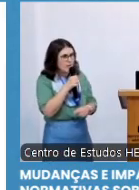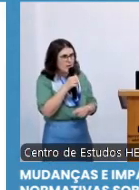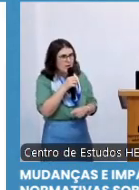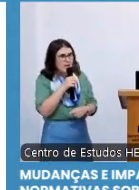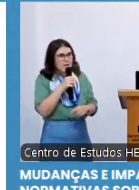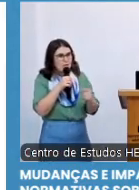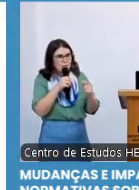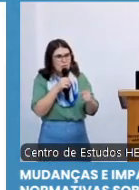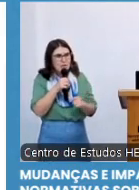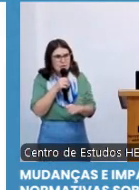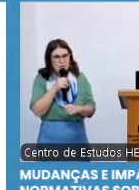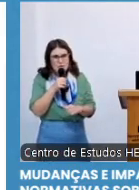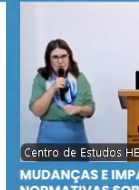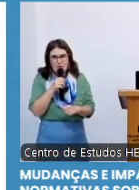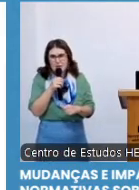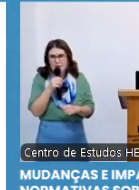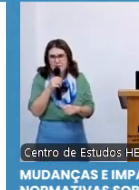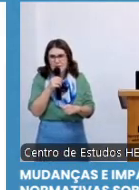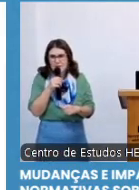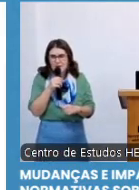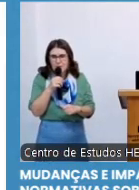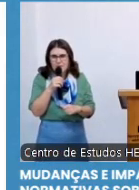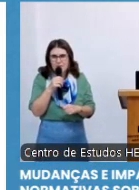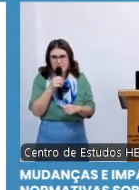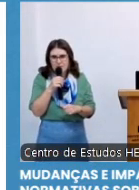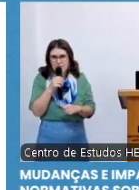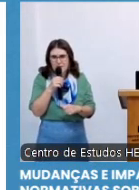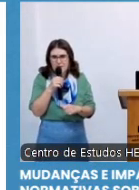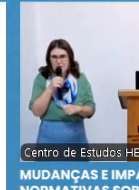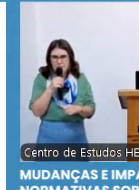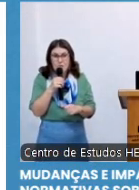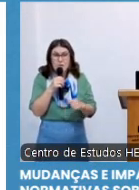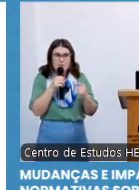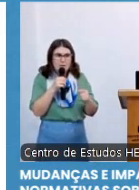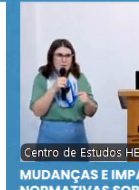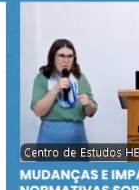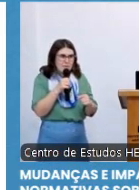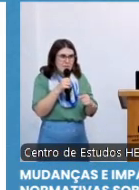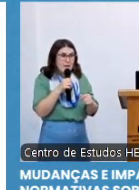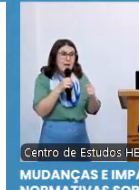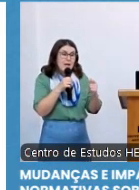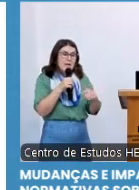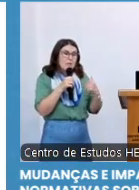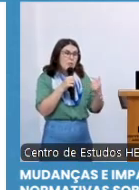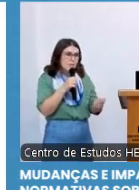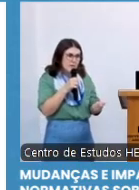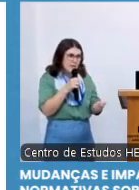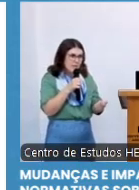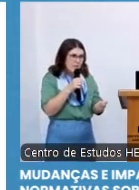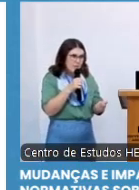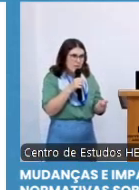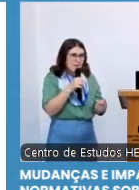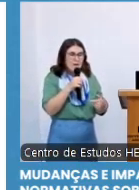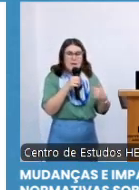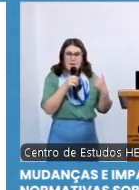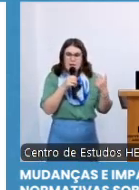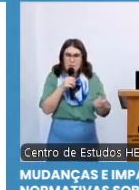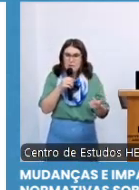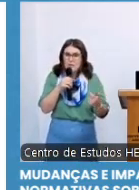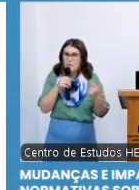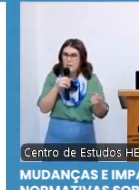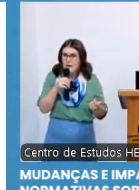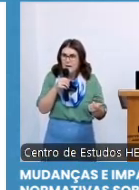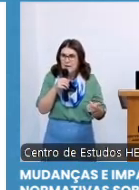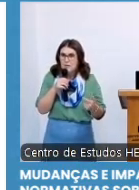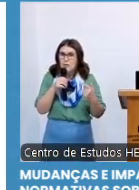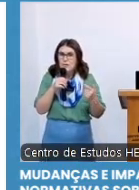vezes durante a apresentação da lei, 16 vezes. Inclusive